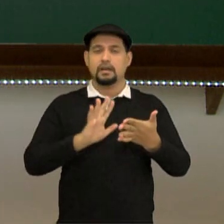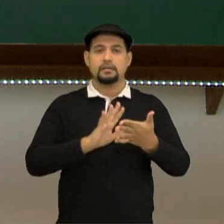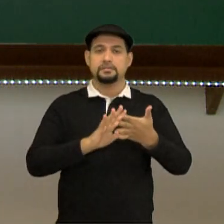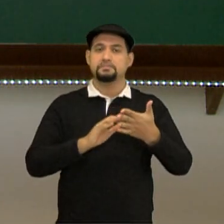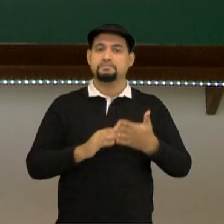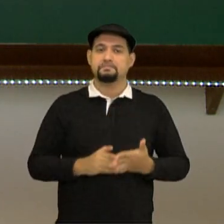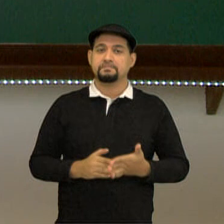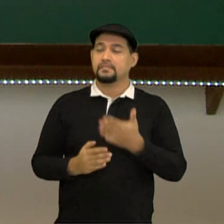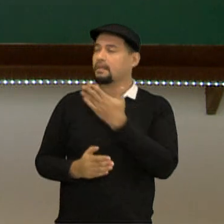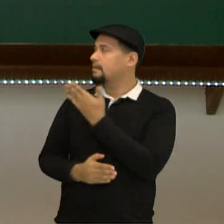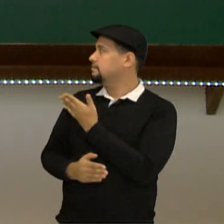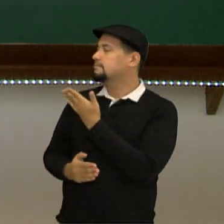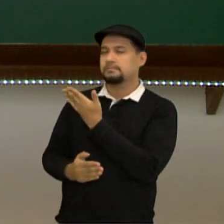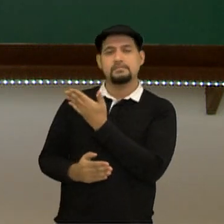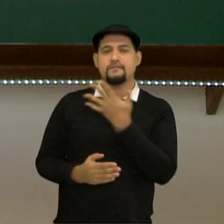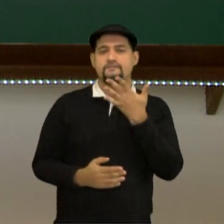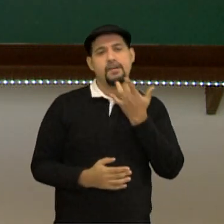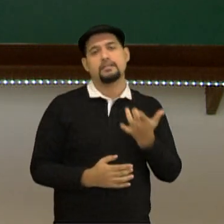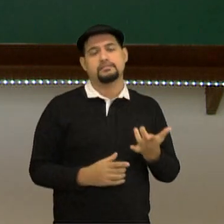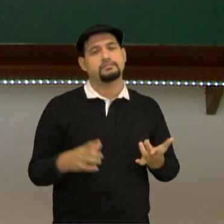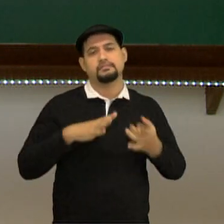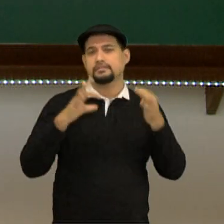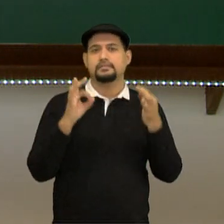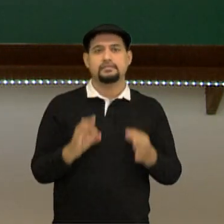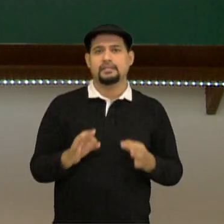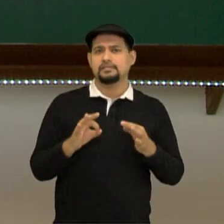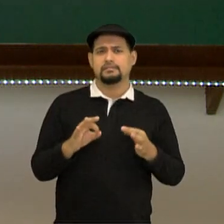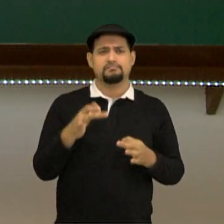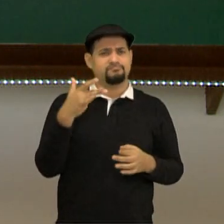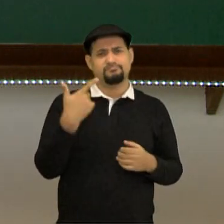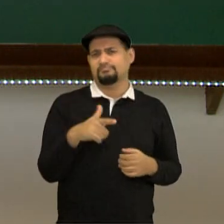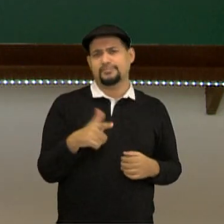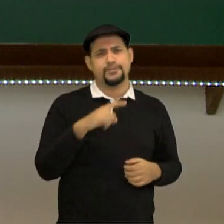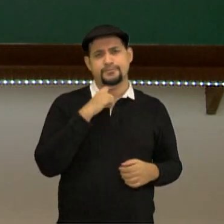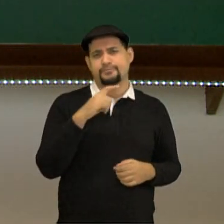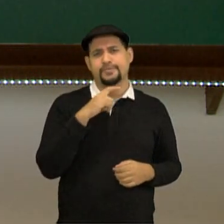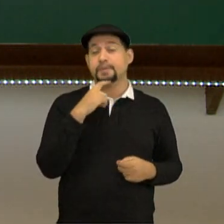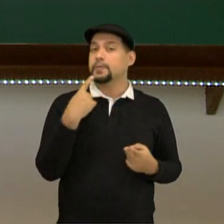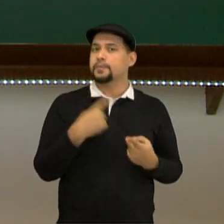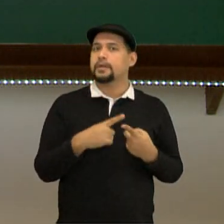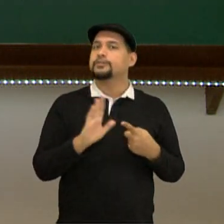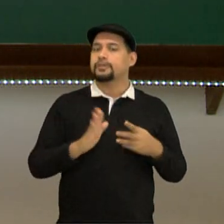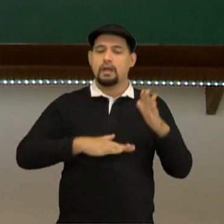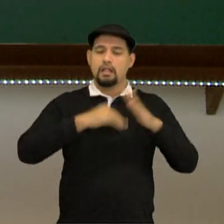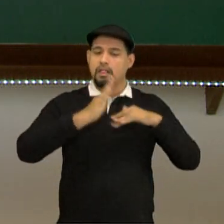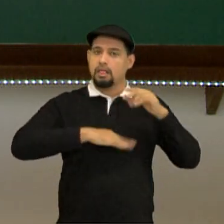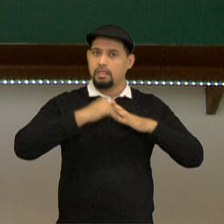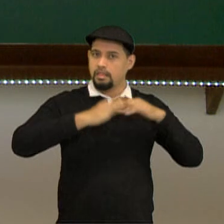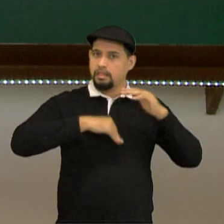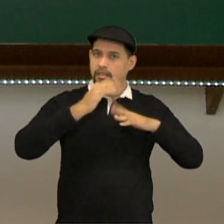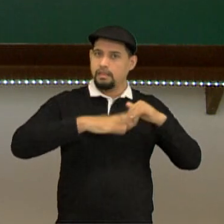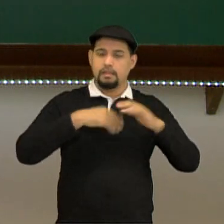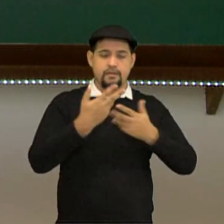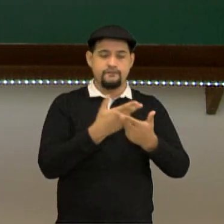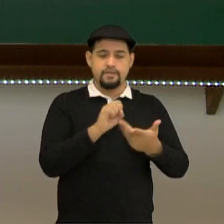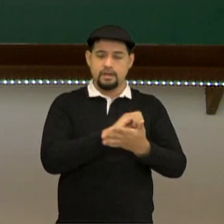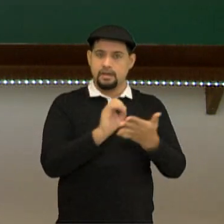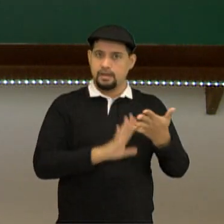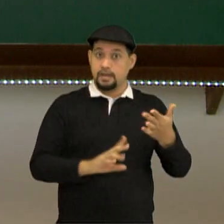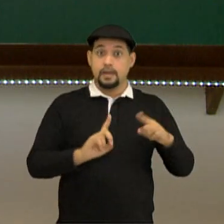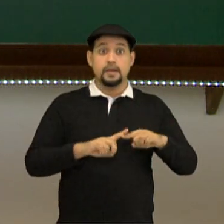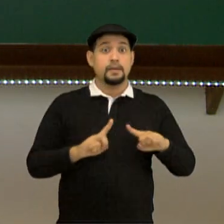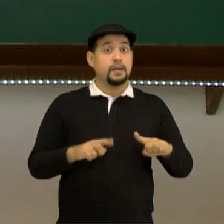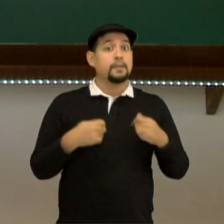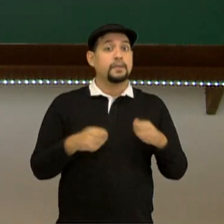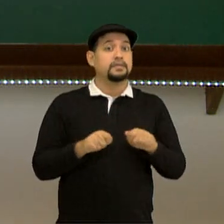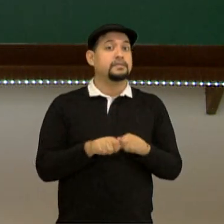daqui ficou muito fácil, tenho certeza que ninguém teve dúvida. Por quê? Porque a gente já praticou bastante exercício, mas vocês ainda